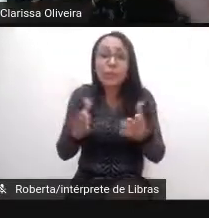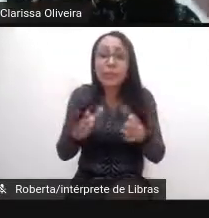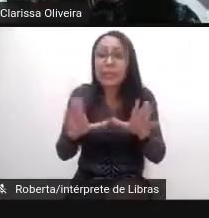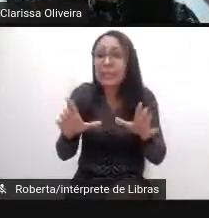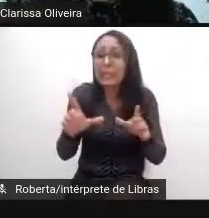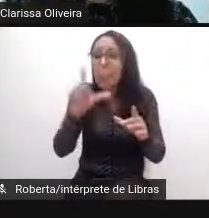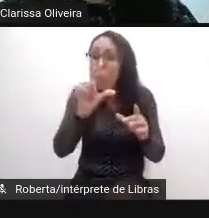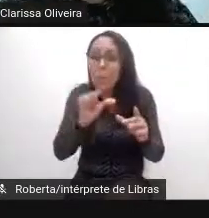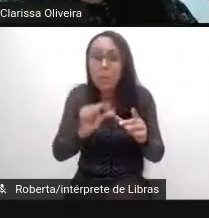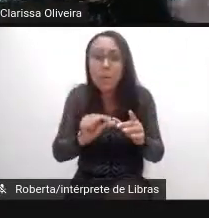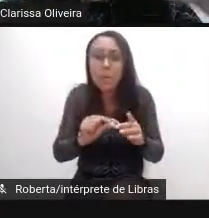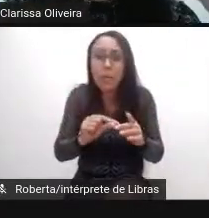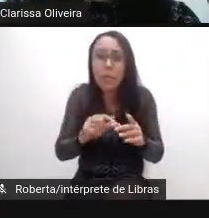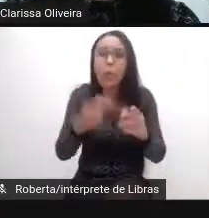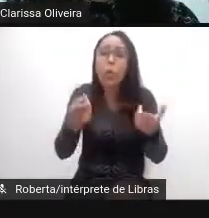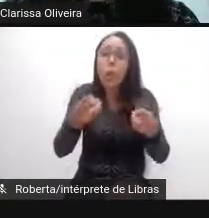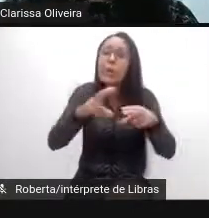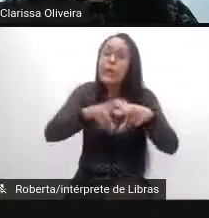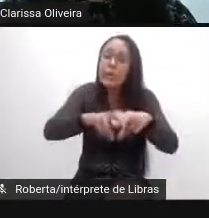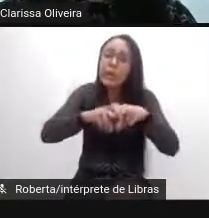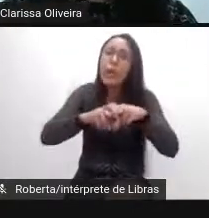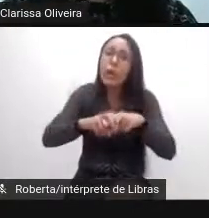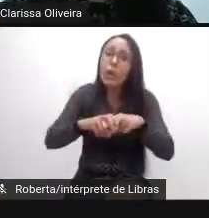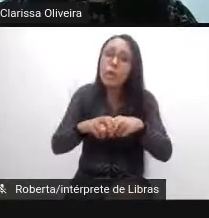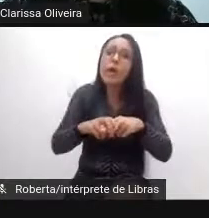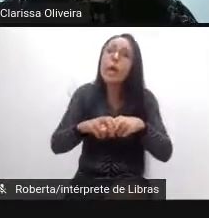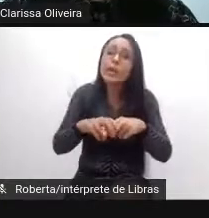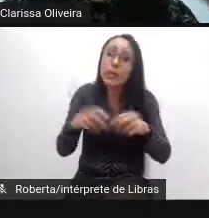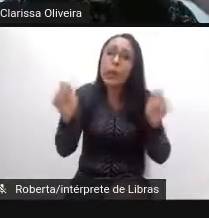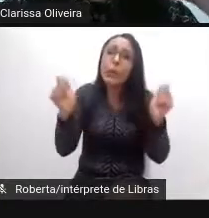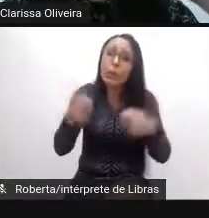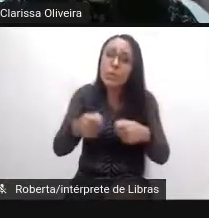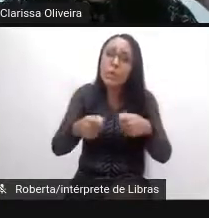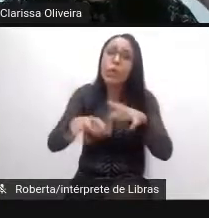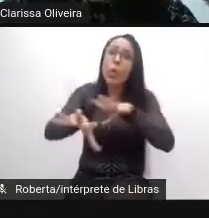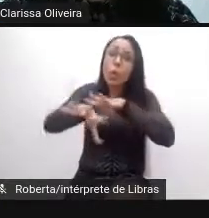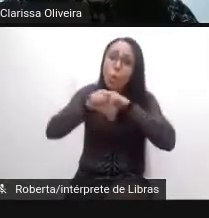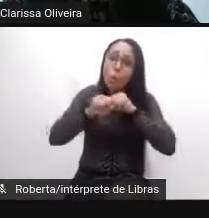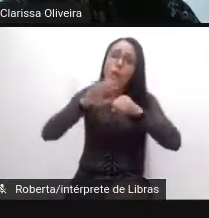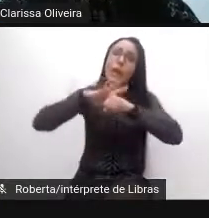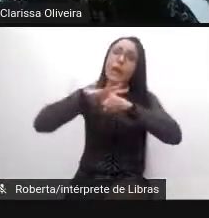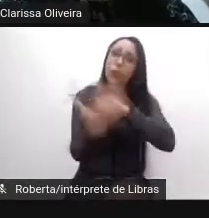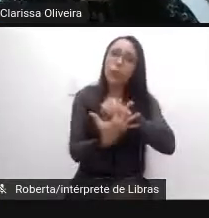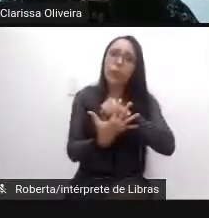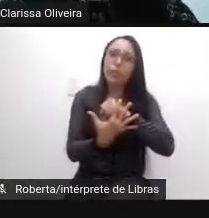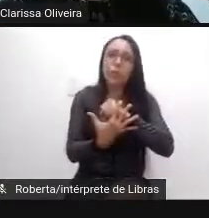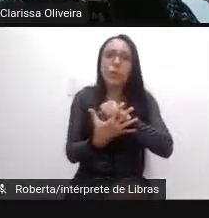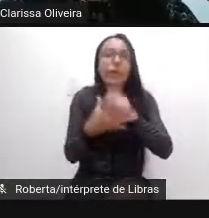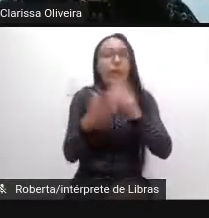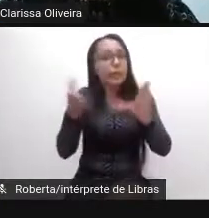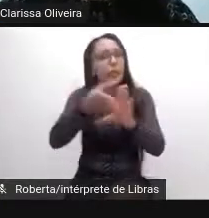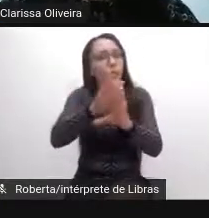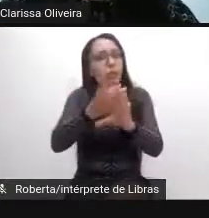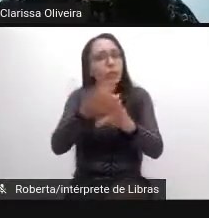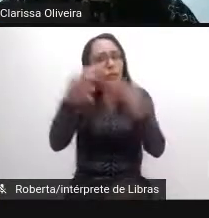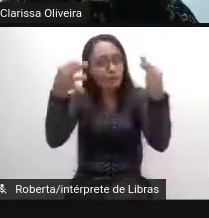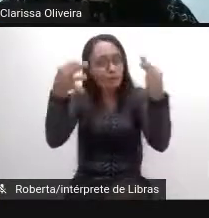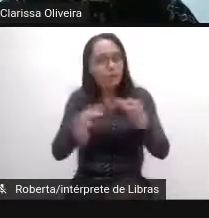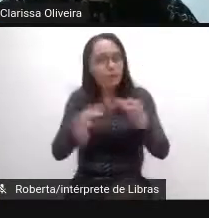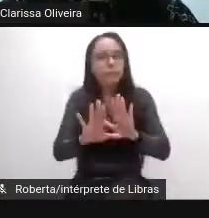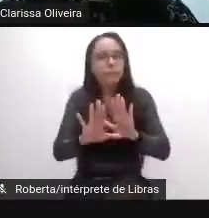que pode causar uma infecção pelo coronavírus. Então, se liguem nisso. Outra coisa interessante é